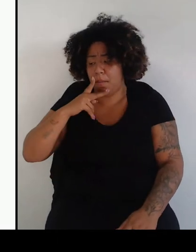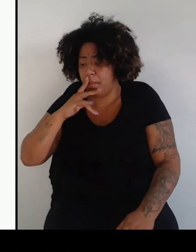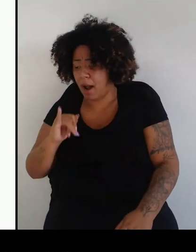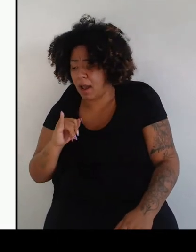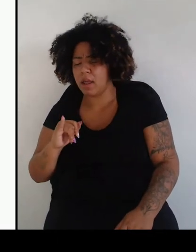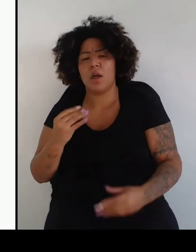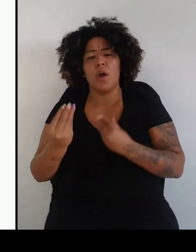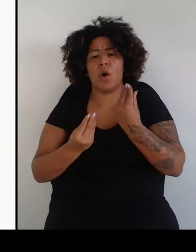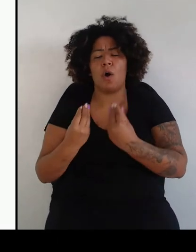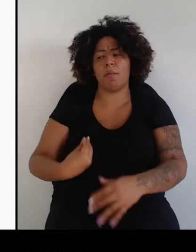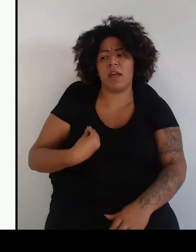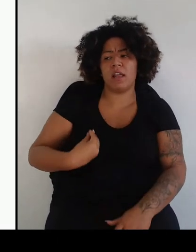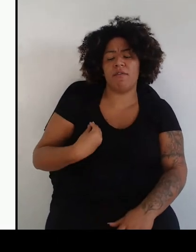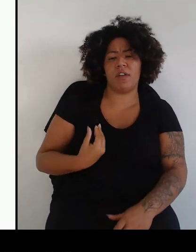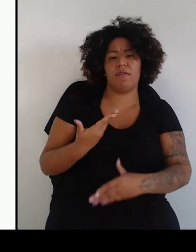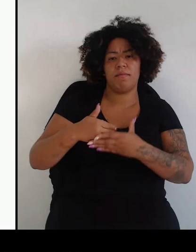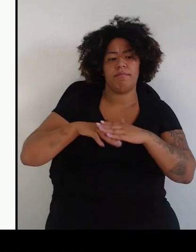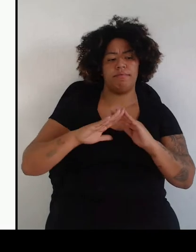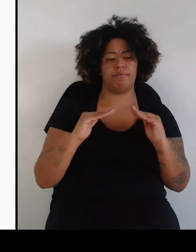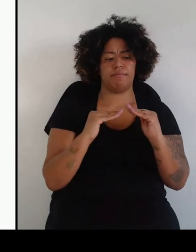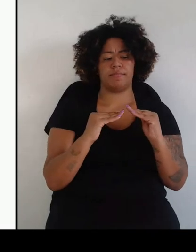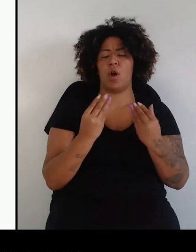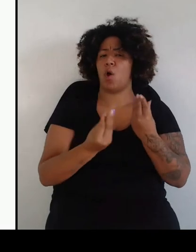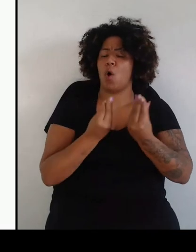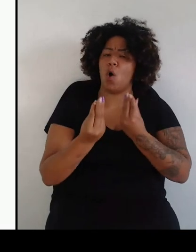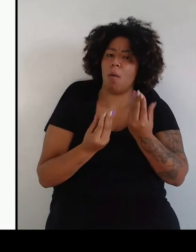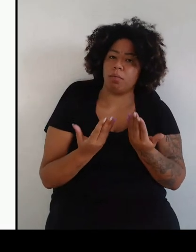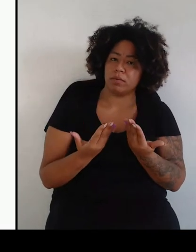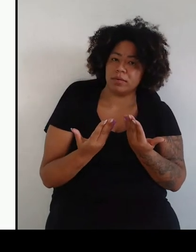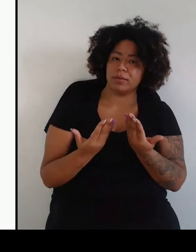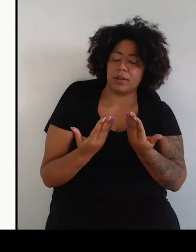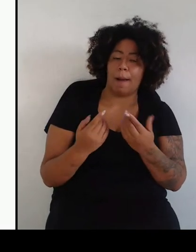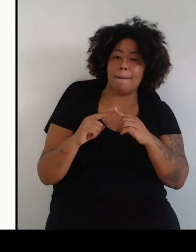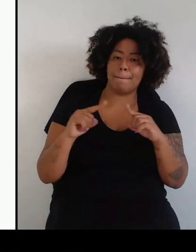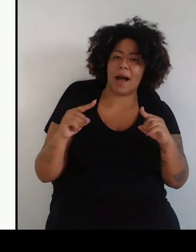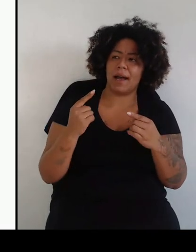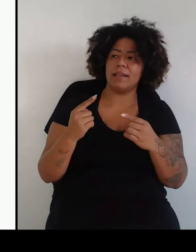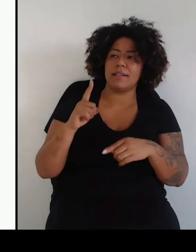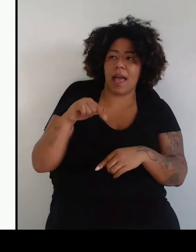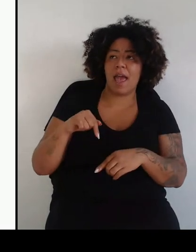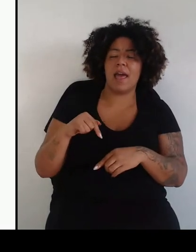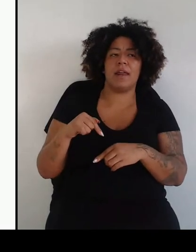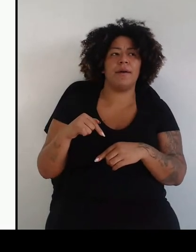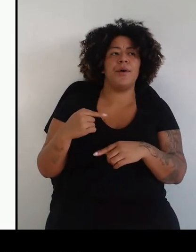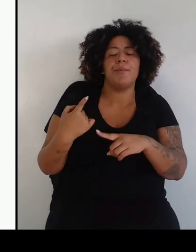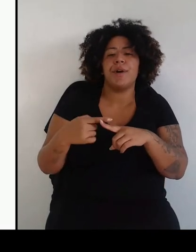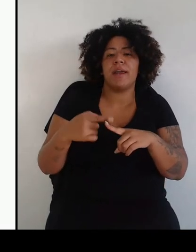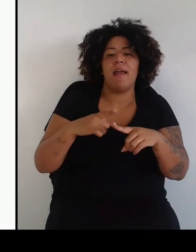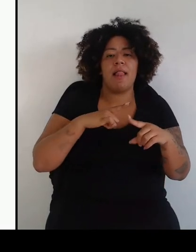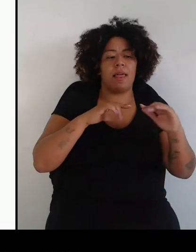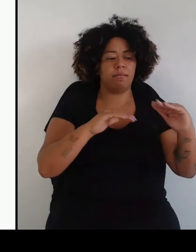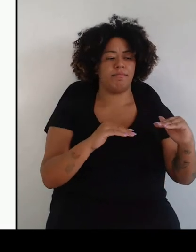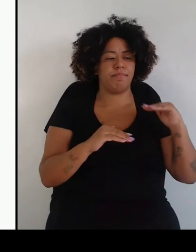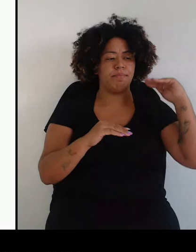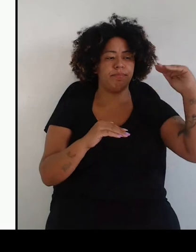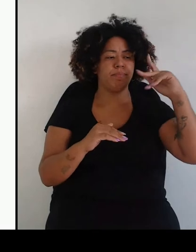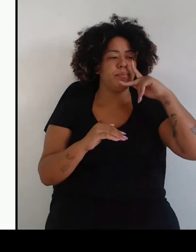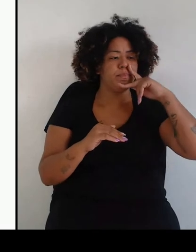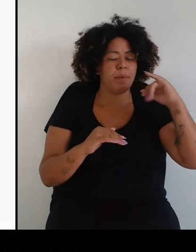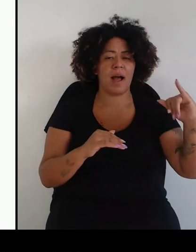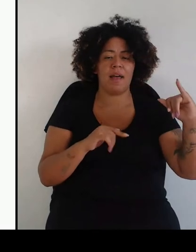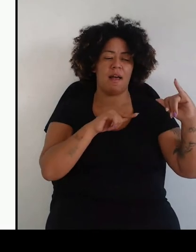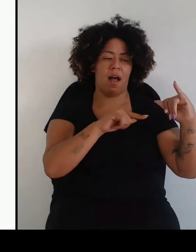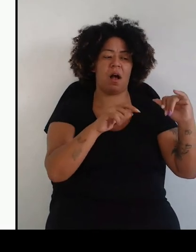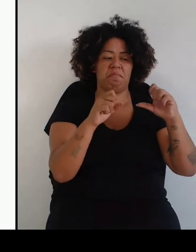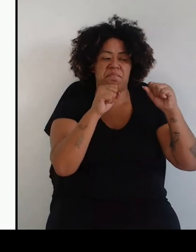que é contemplada em forma de um Poder Supremo que é eliminado pelo sol